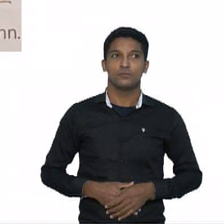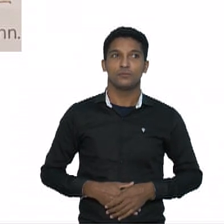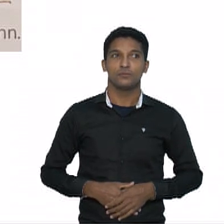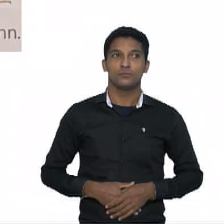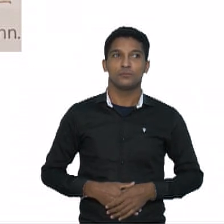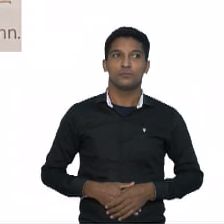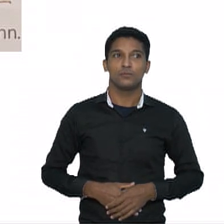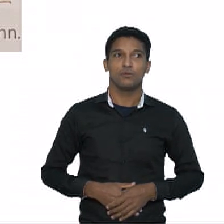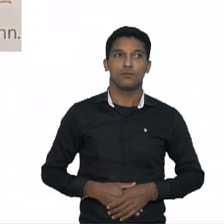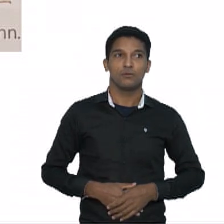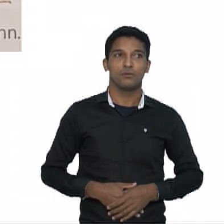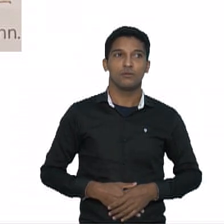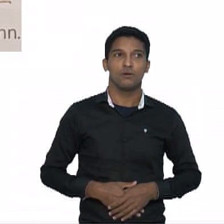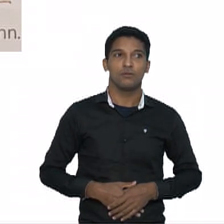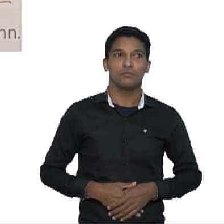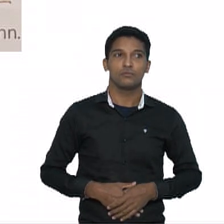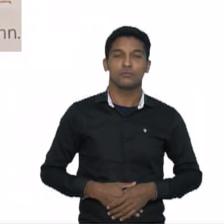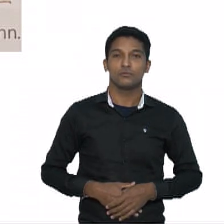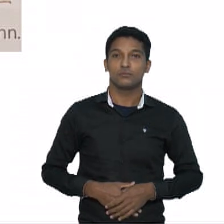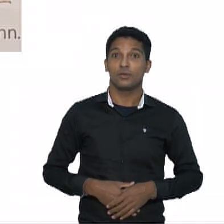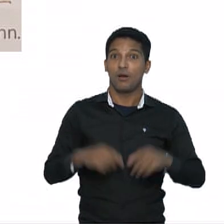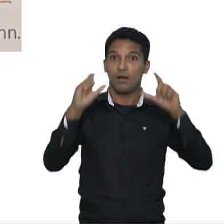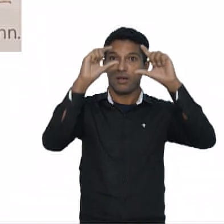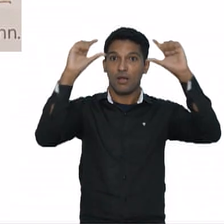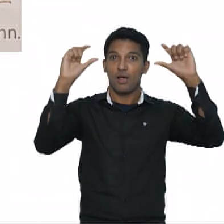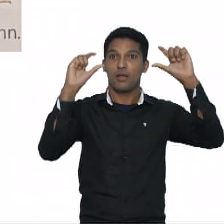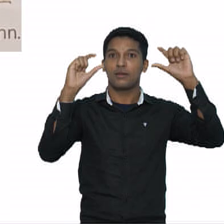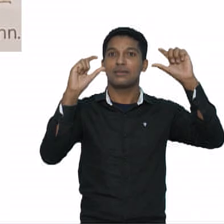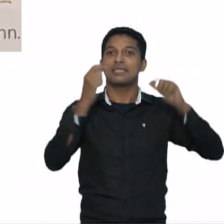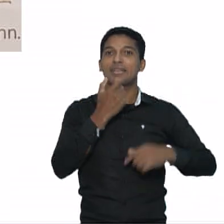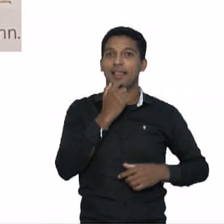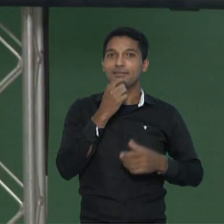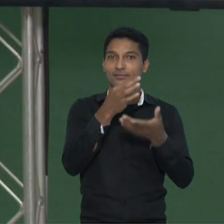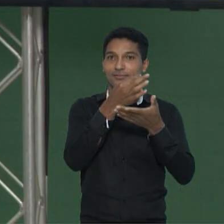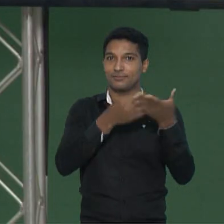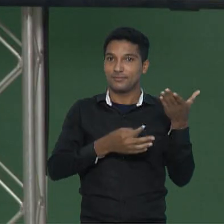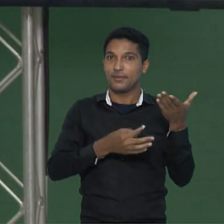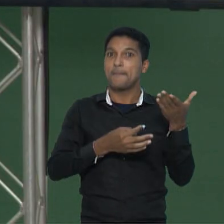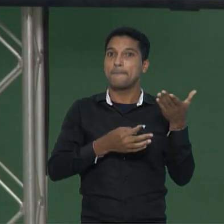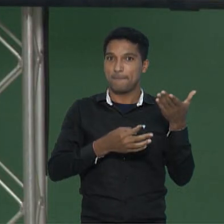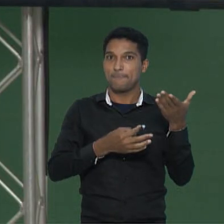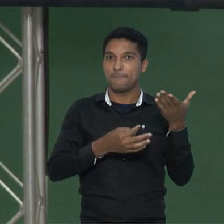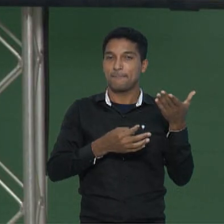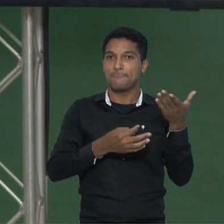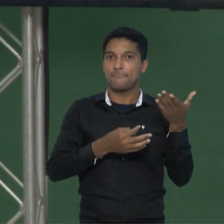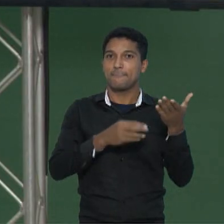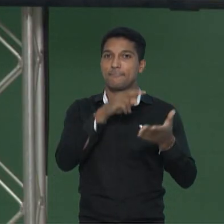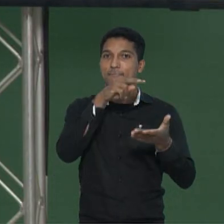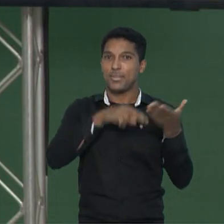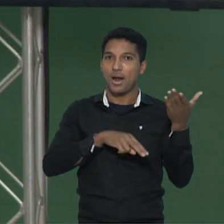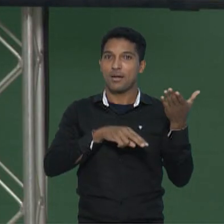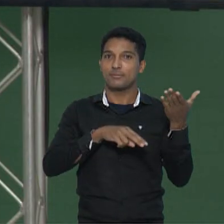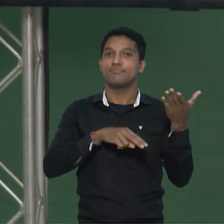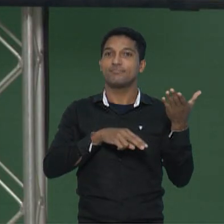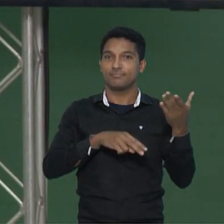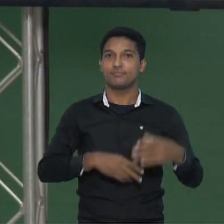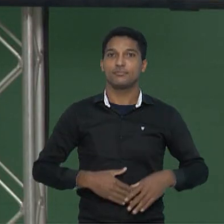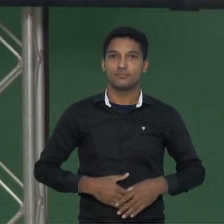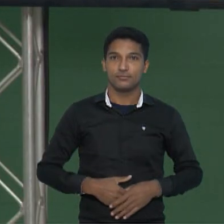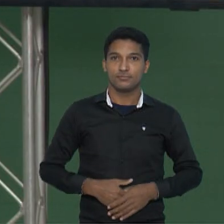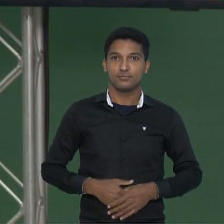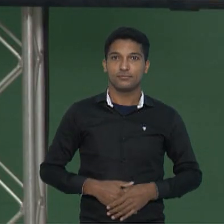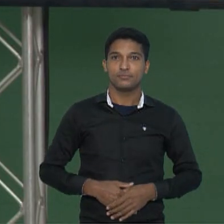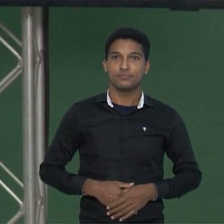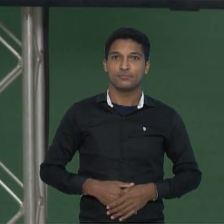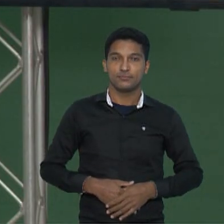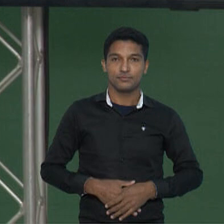have a whole sister. I have a step sister. That adds